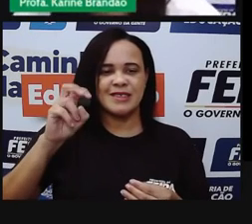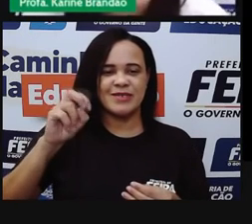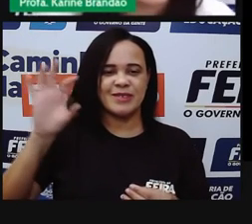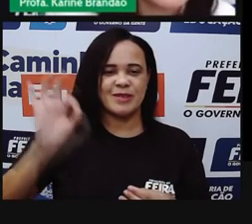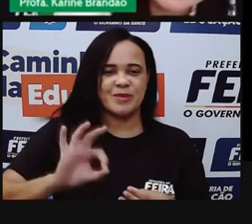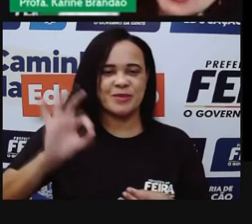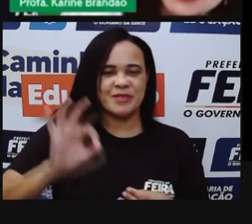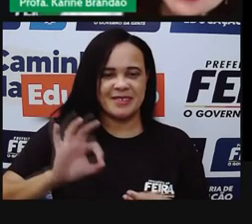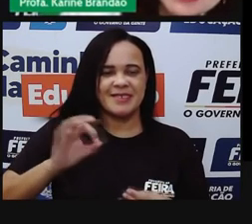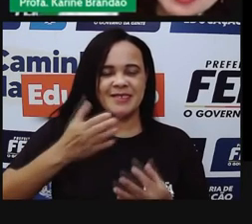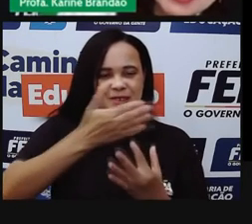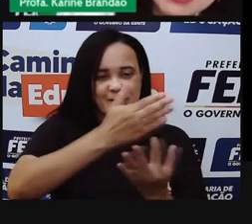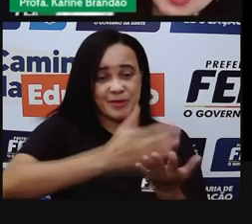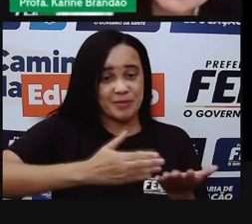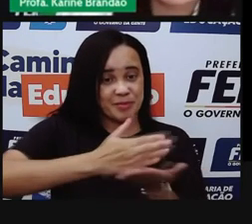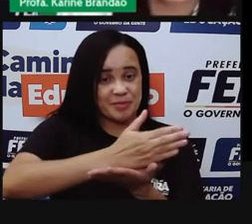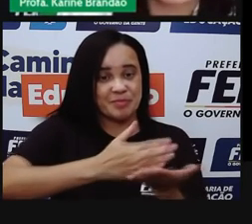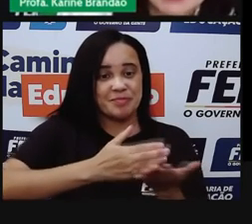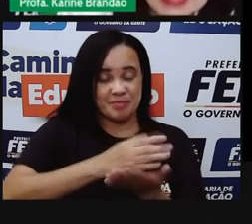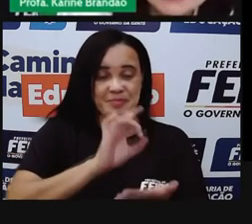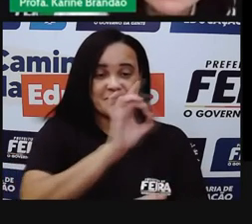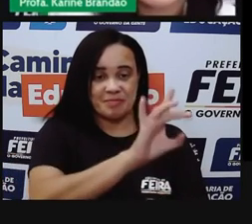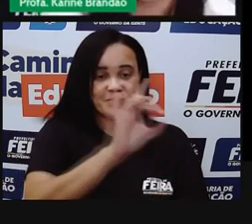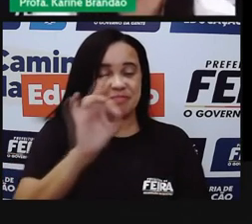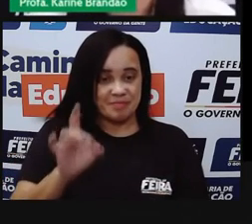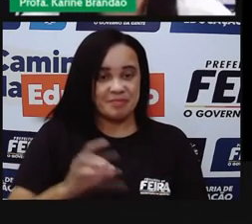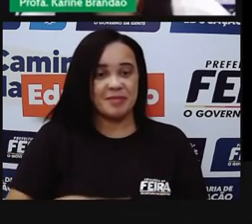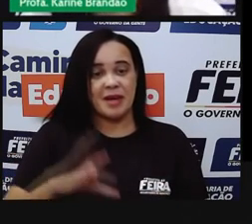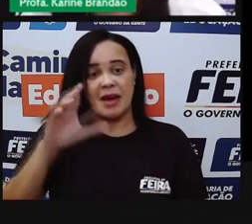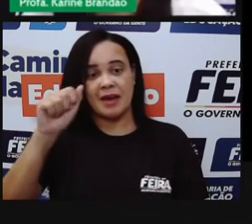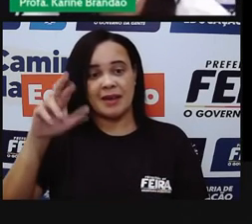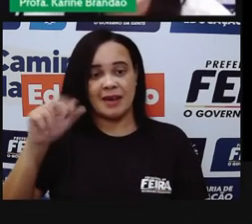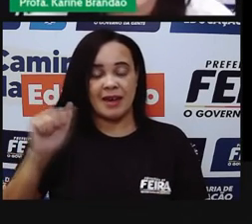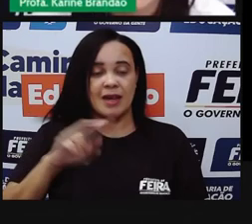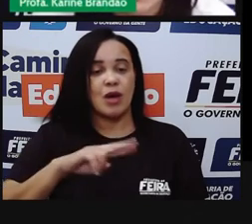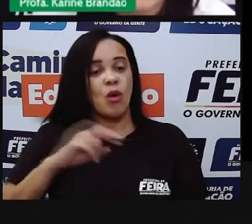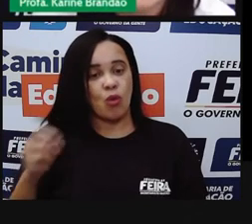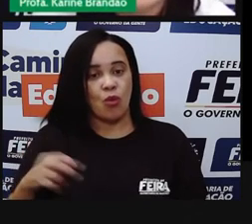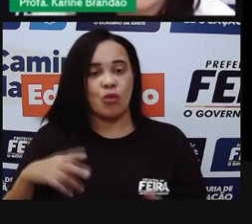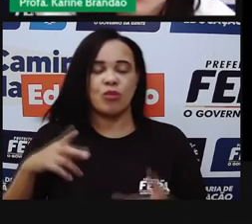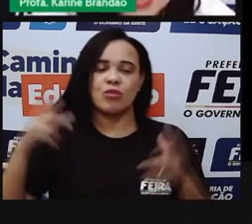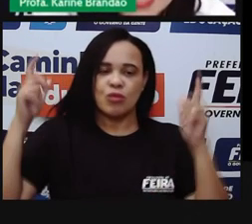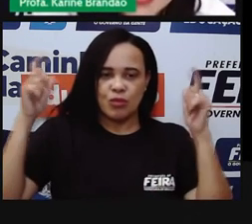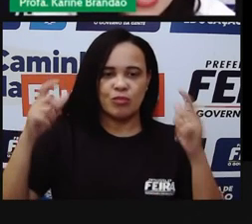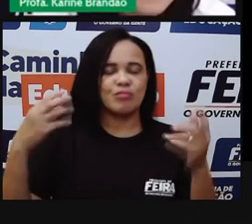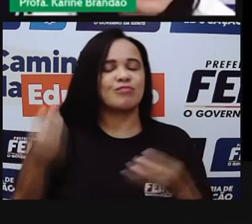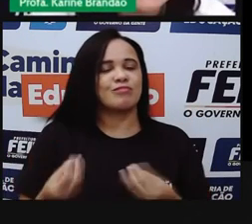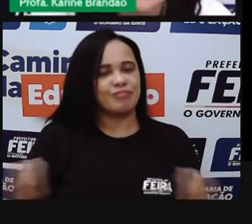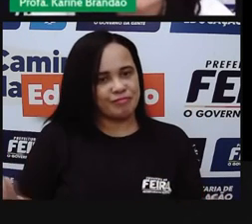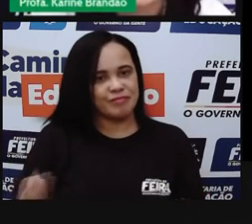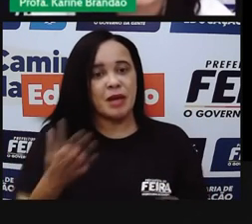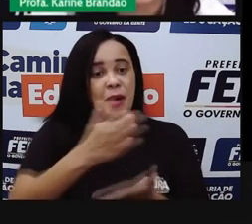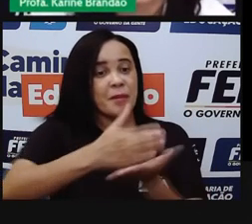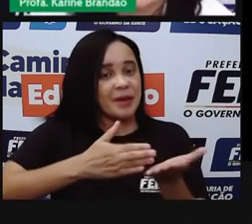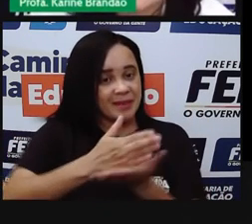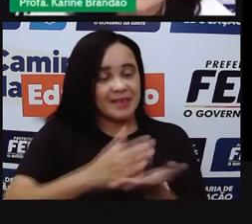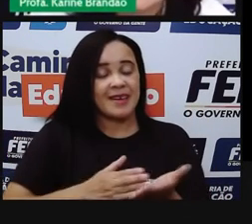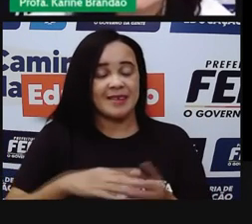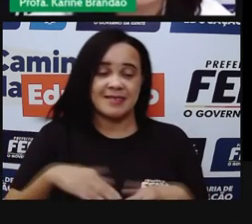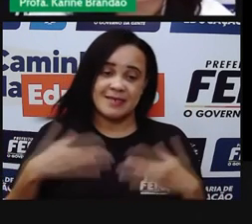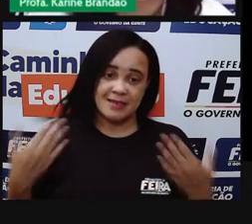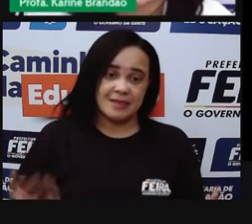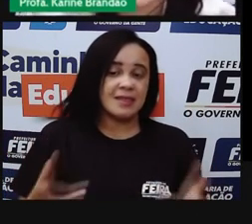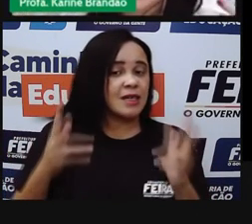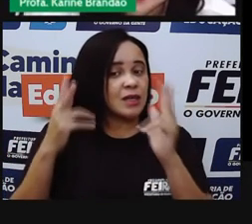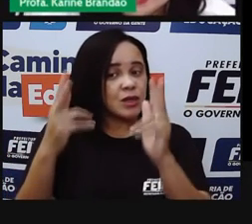chances, né? Metade das chances de ser cara e a outra metade de ser coroa. Beleza? A mesma coisa a gente vai pensar